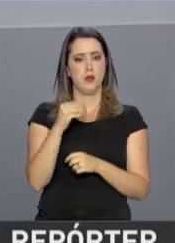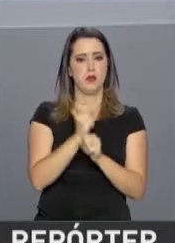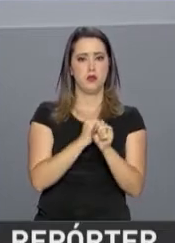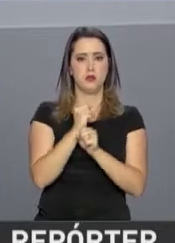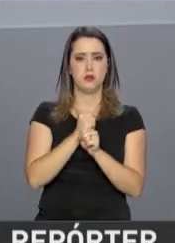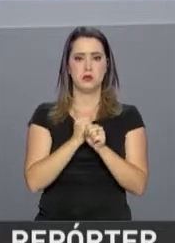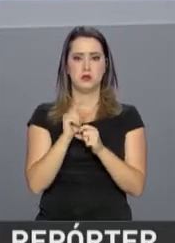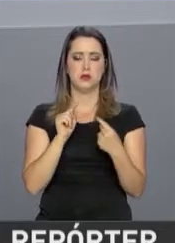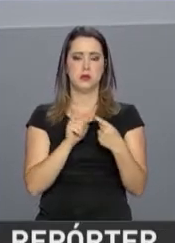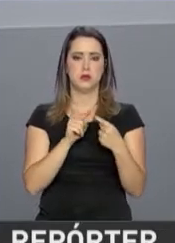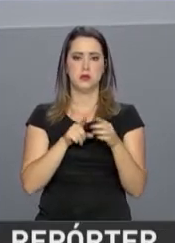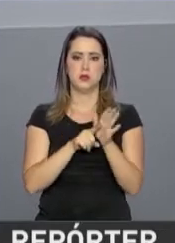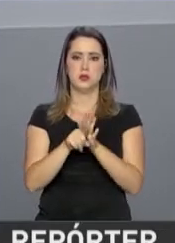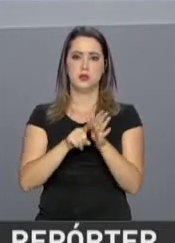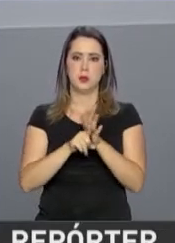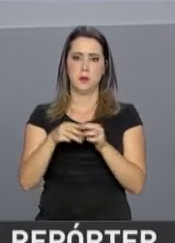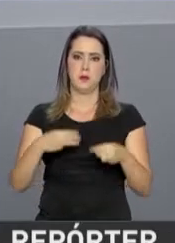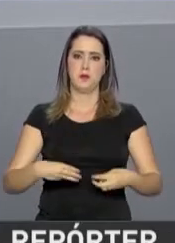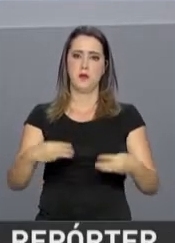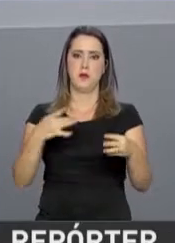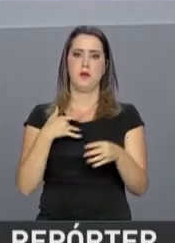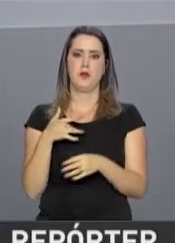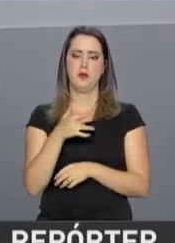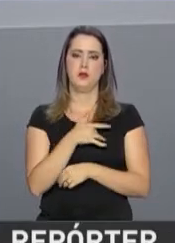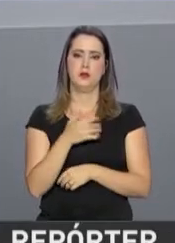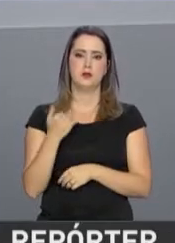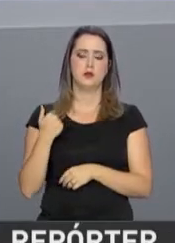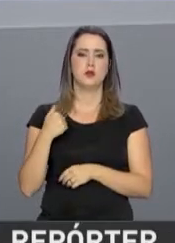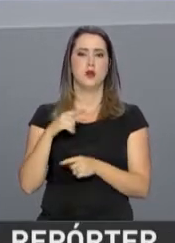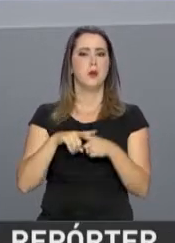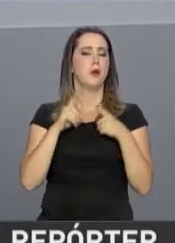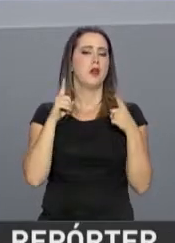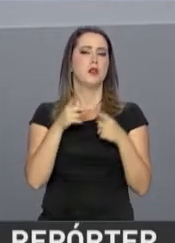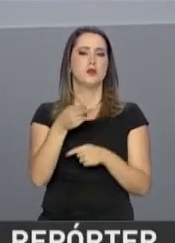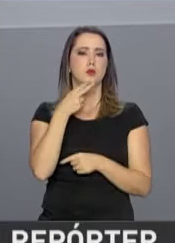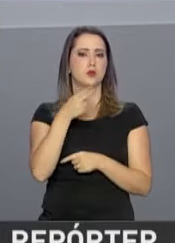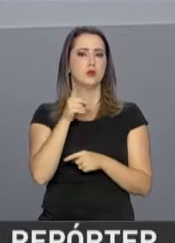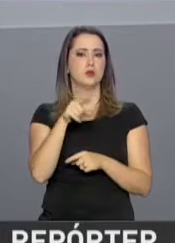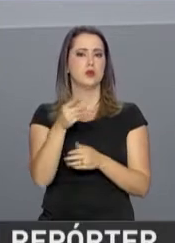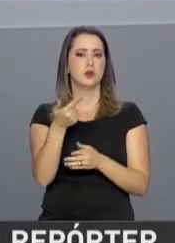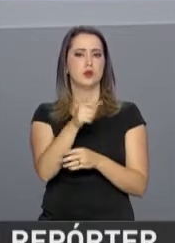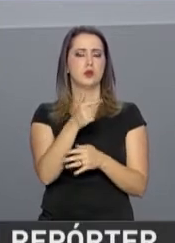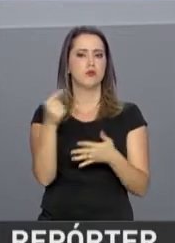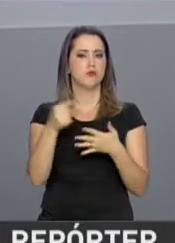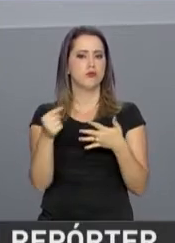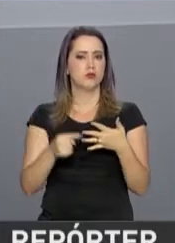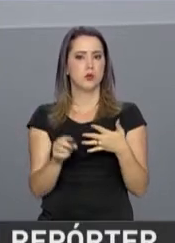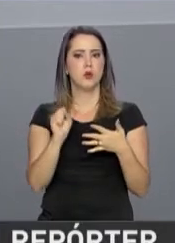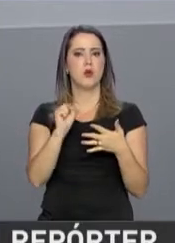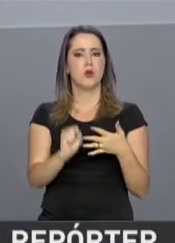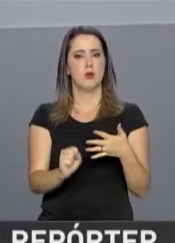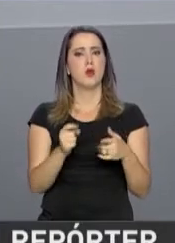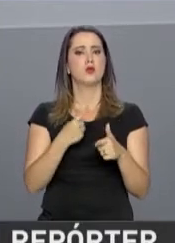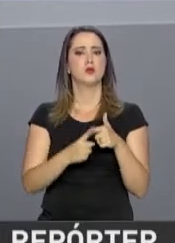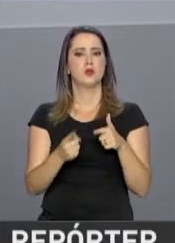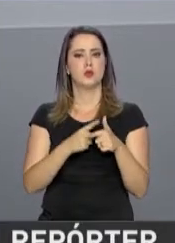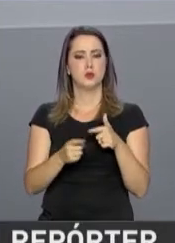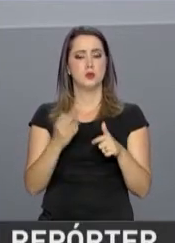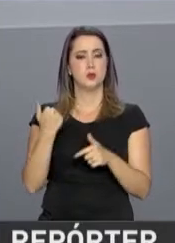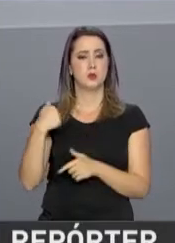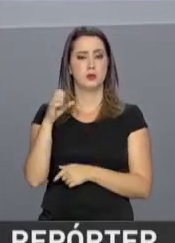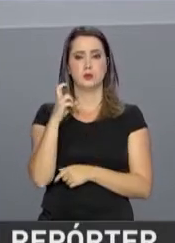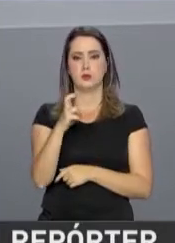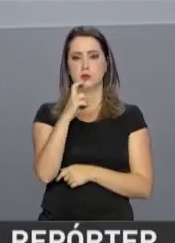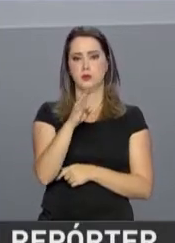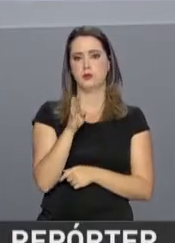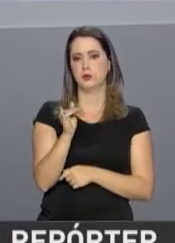anos de acordo com pesquisa do ministério da saúde mas o consumo de cigarros e outros derivados ainda causa um prejuízo de